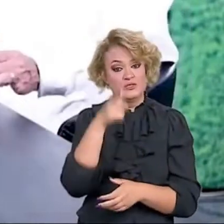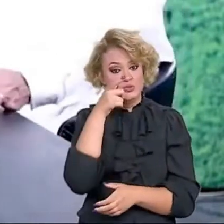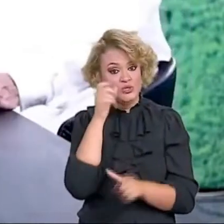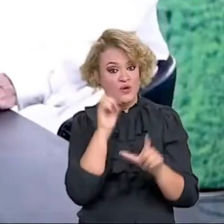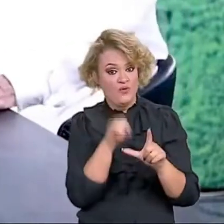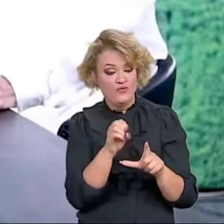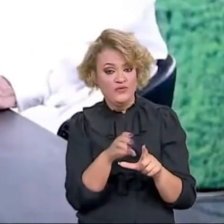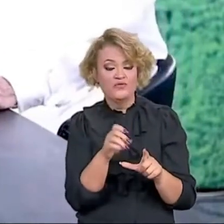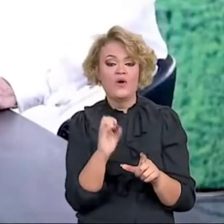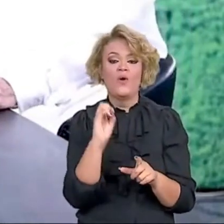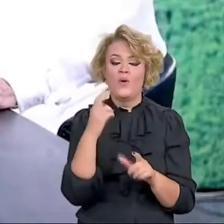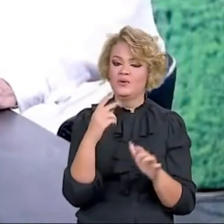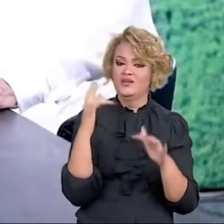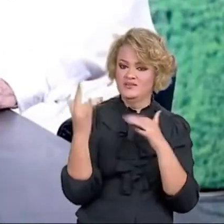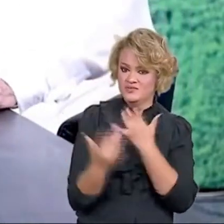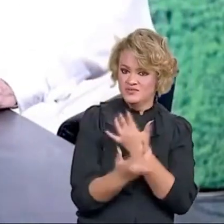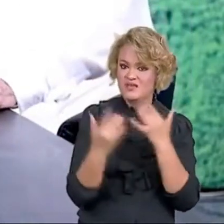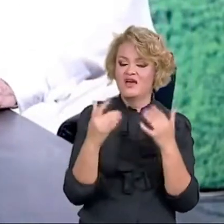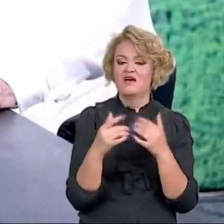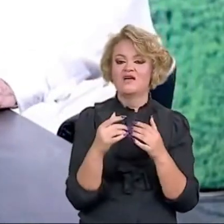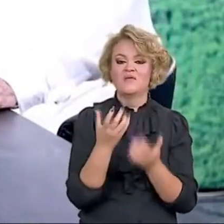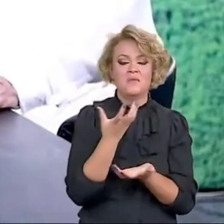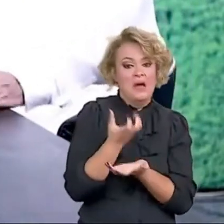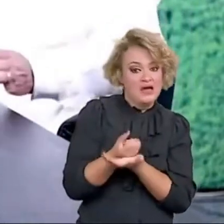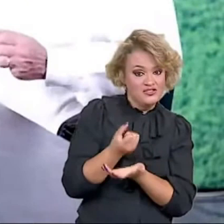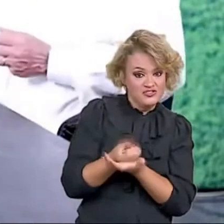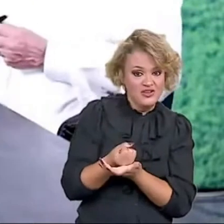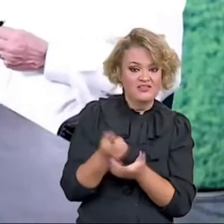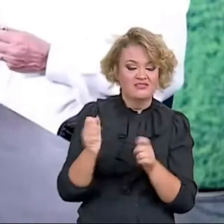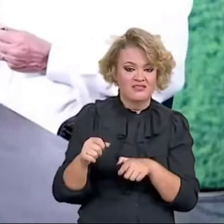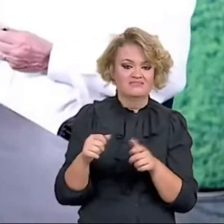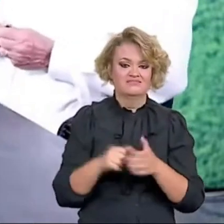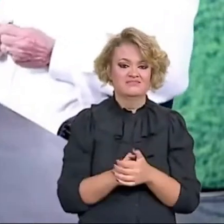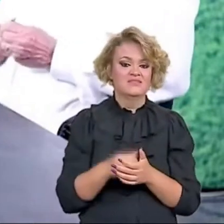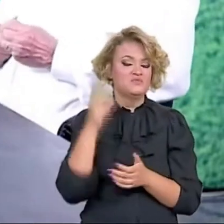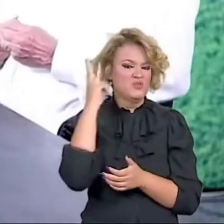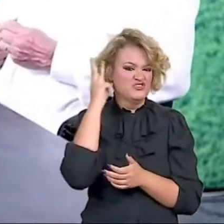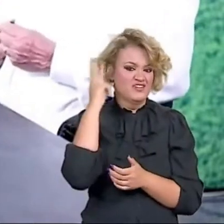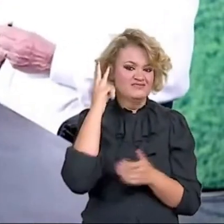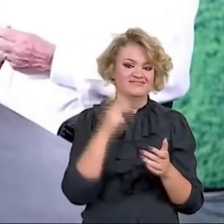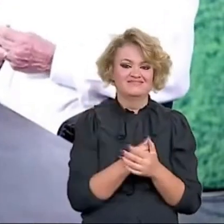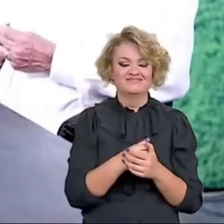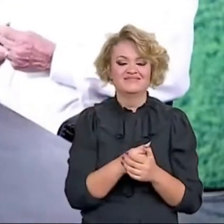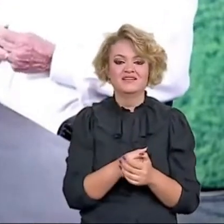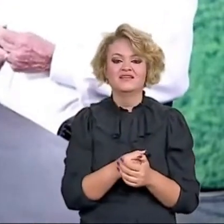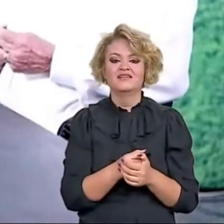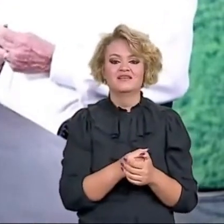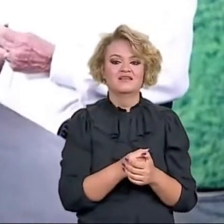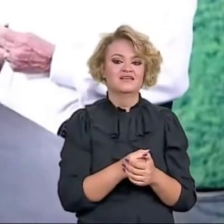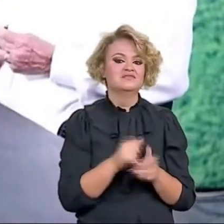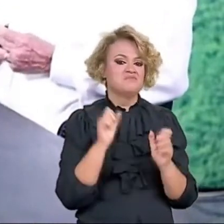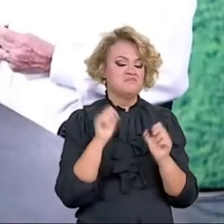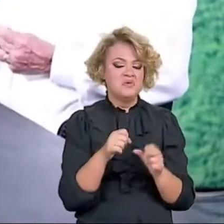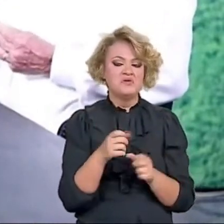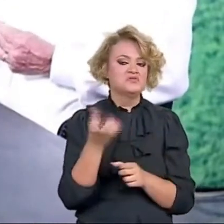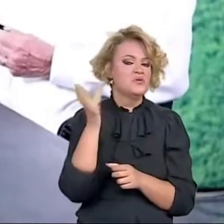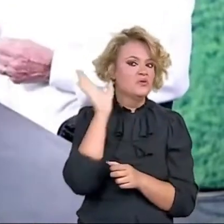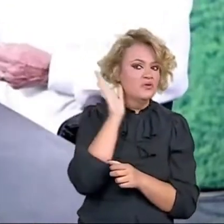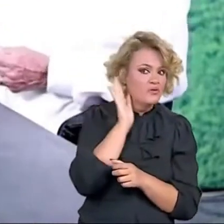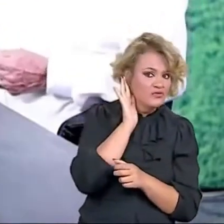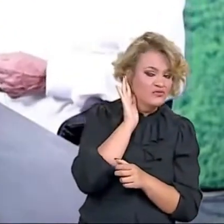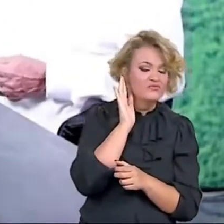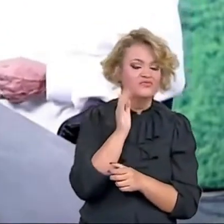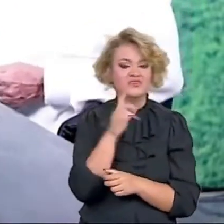nas redes sociais, no Spotify agora também. Quer dizer, tem todas as opções de você poder ouvir as propostas do presidente